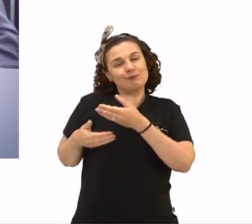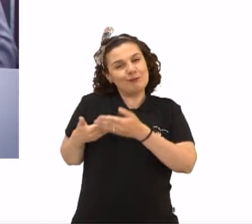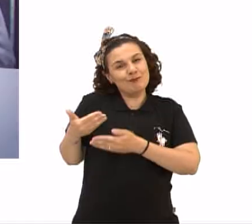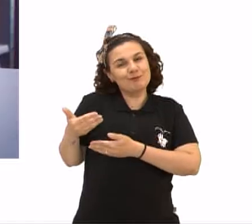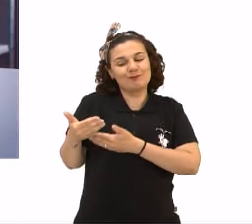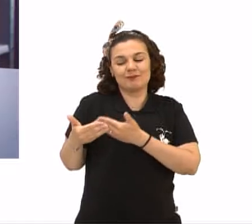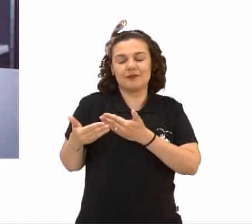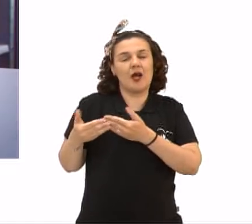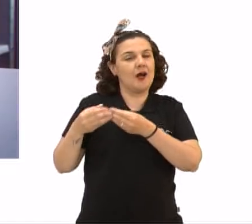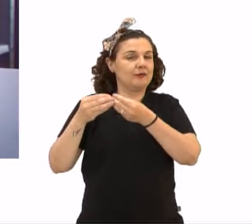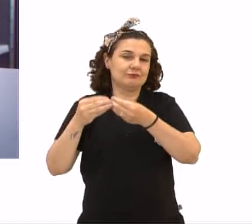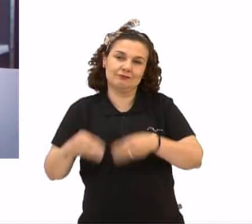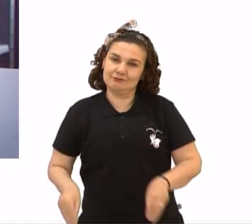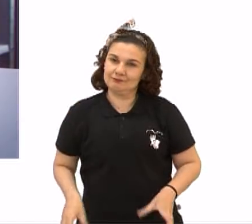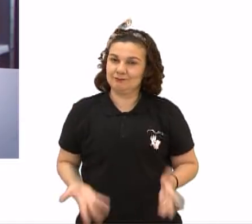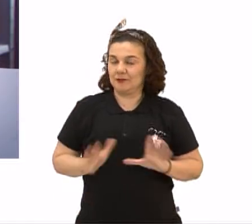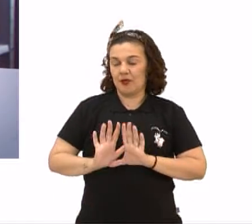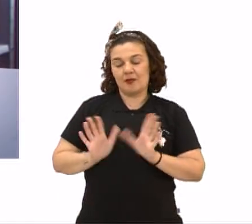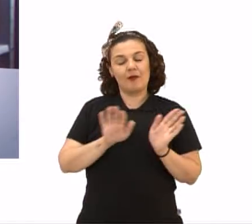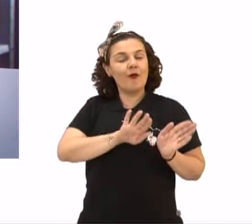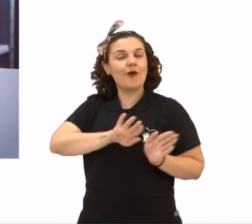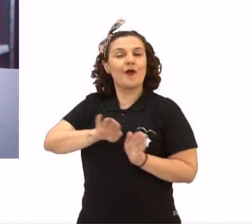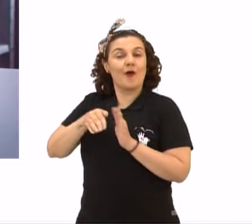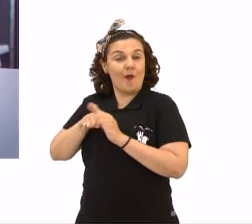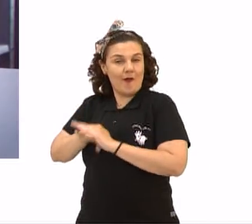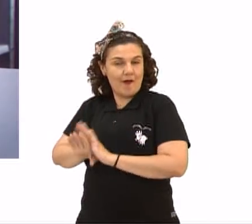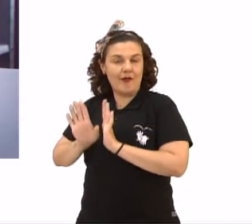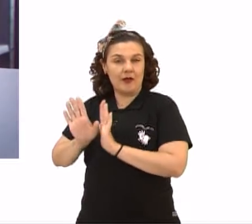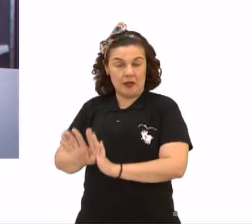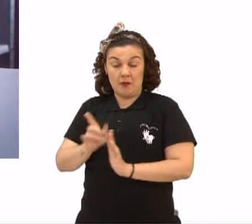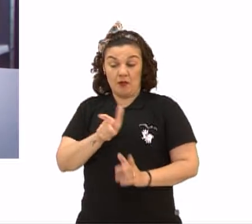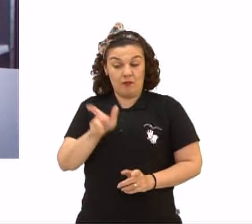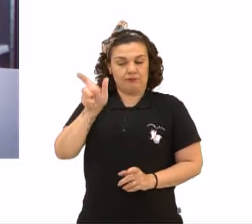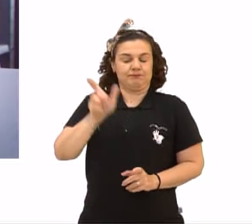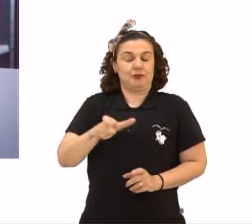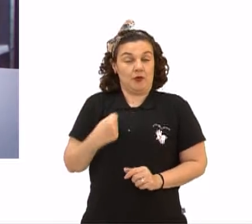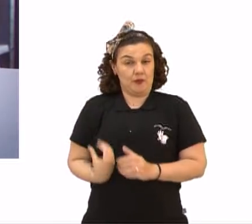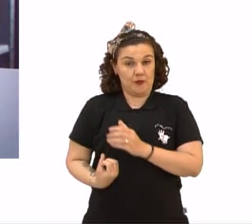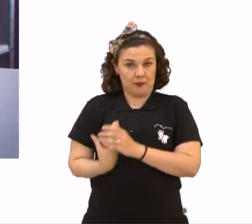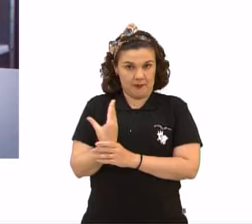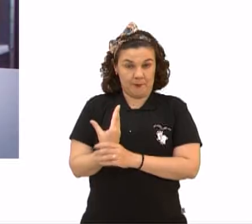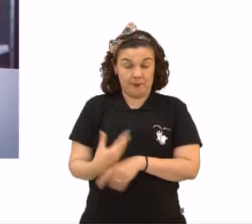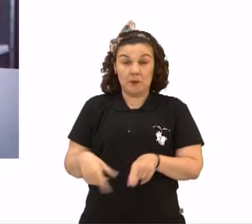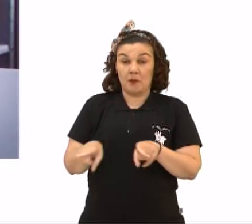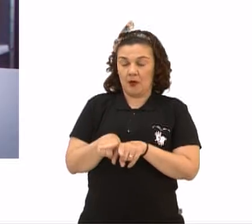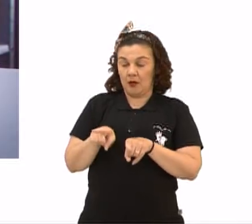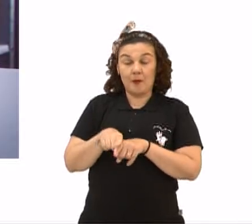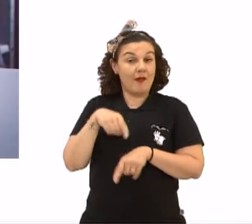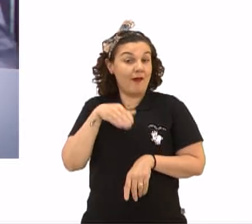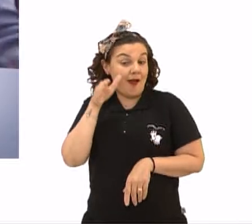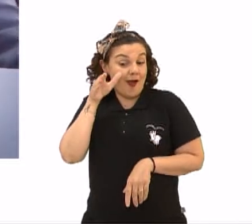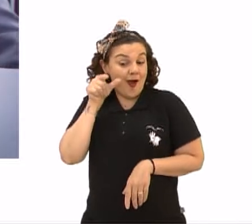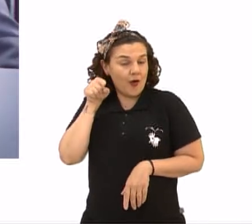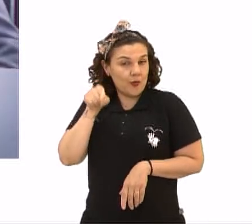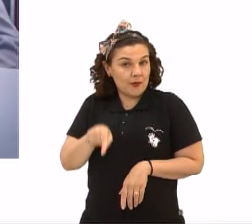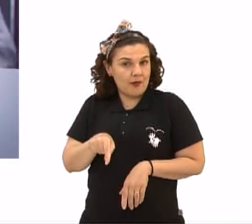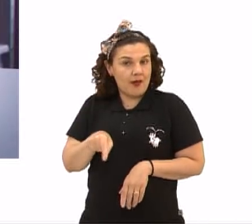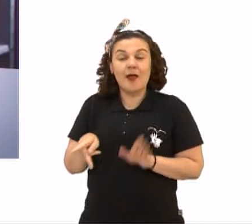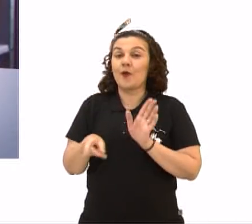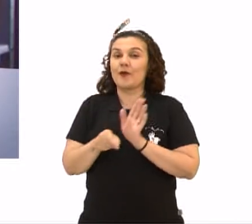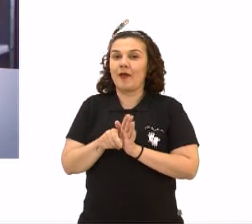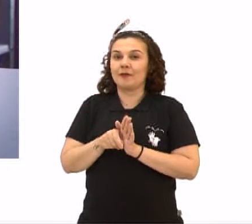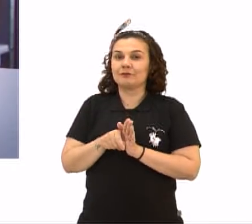depois não trabalhei mais. Né? Mas não foi um personagem que eu criei. Uma curiosidade da Kika é que ela era uma drag